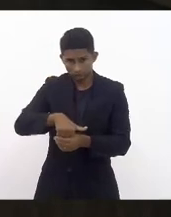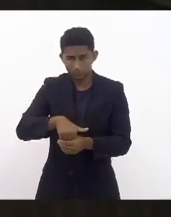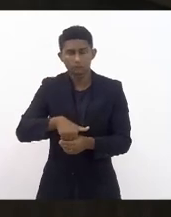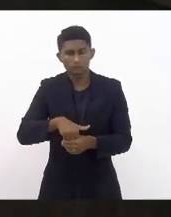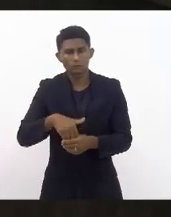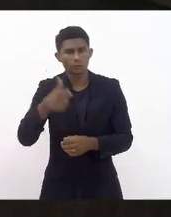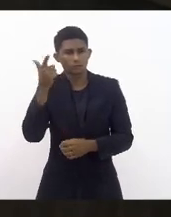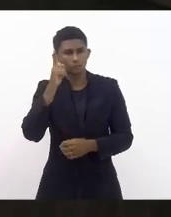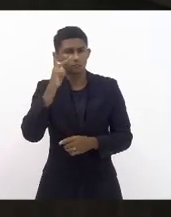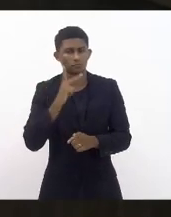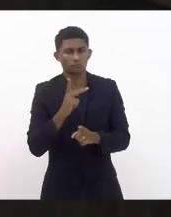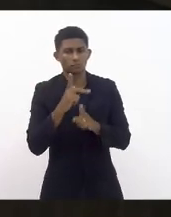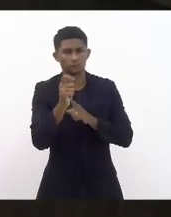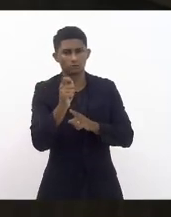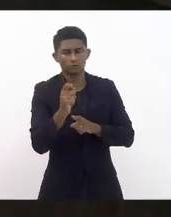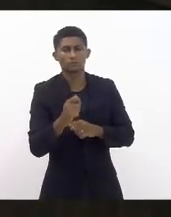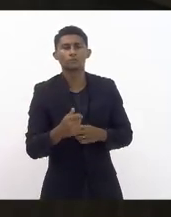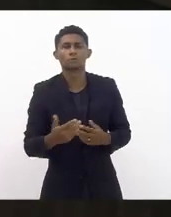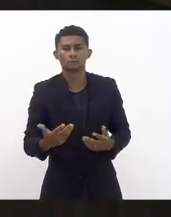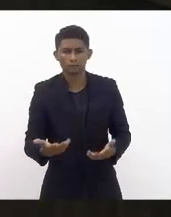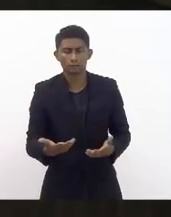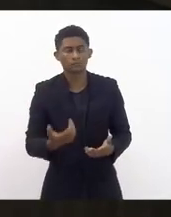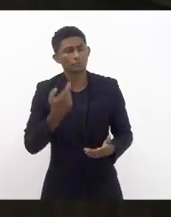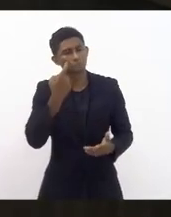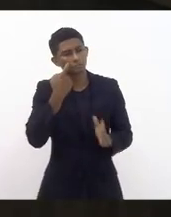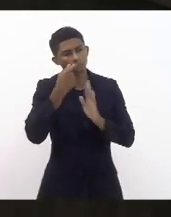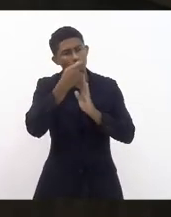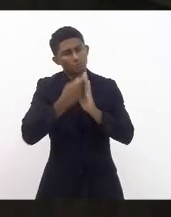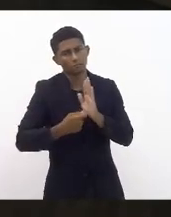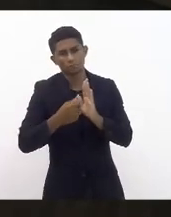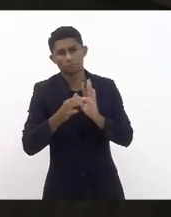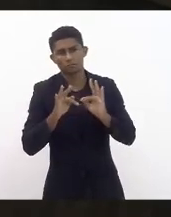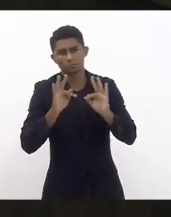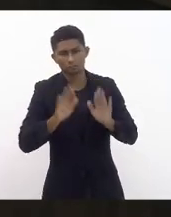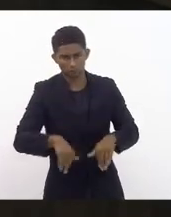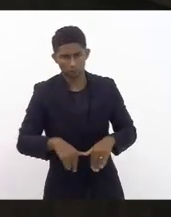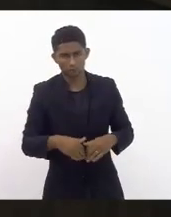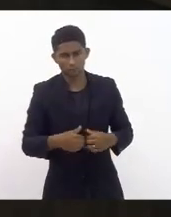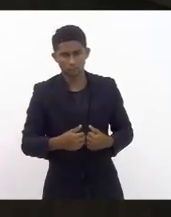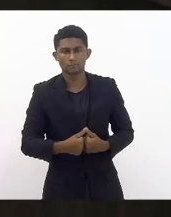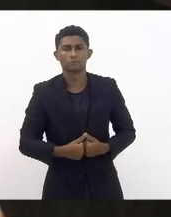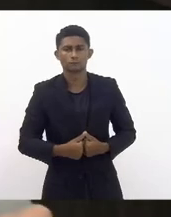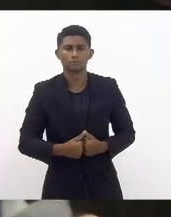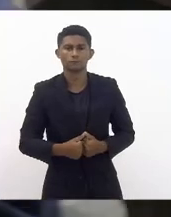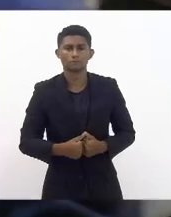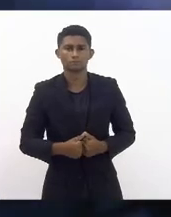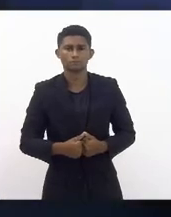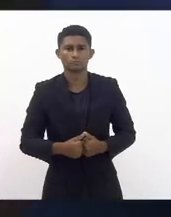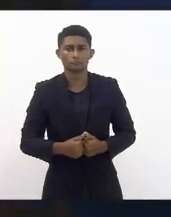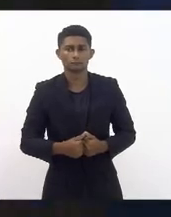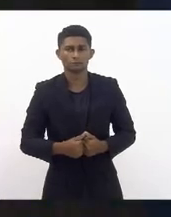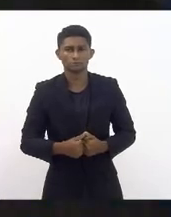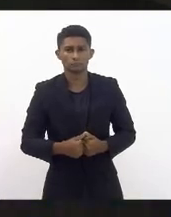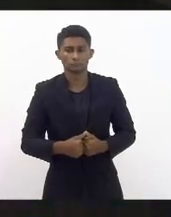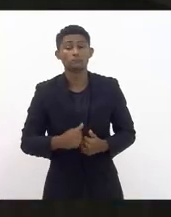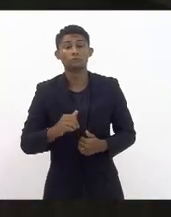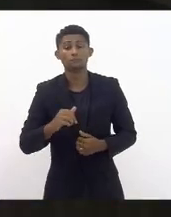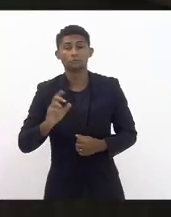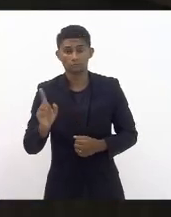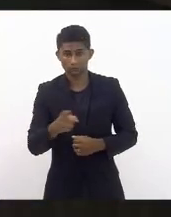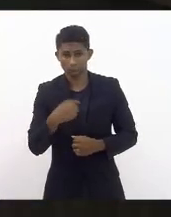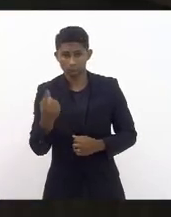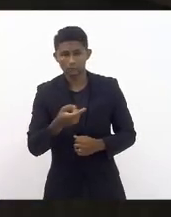vencedor, forma final de redação, senhor presidente. Nós